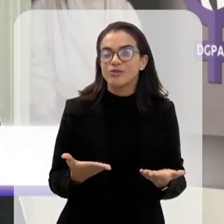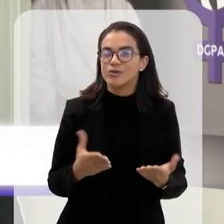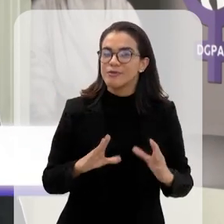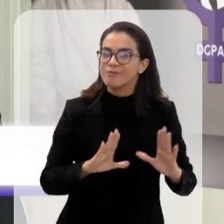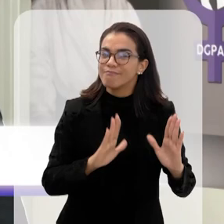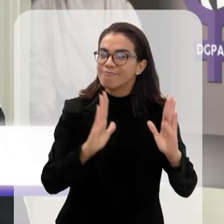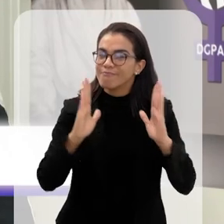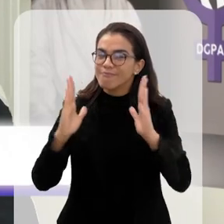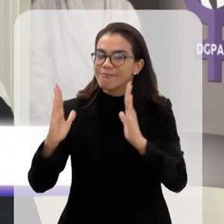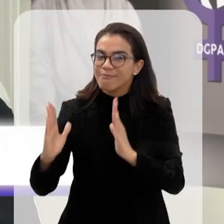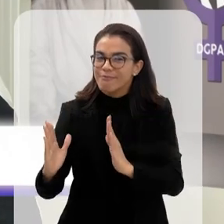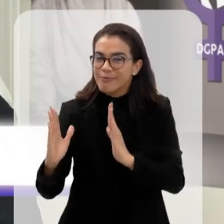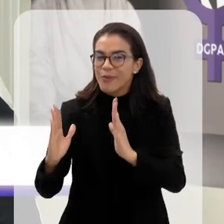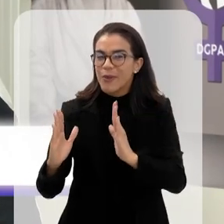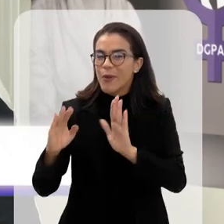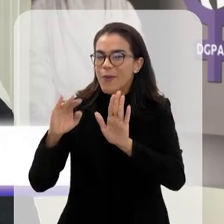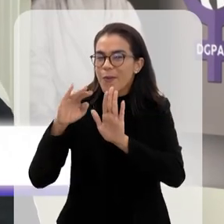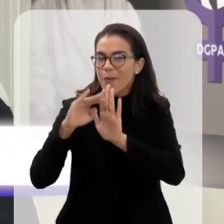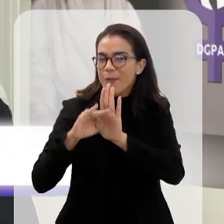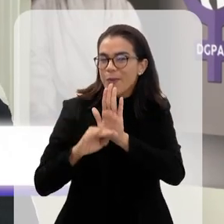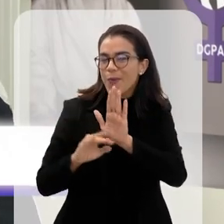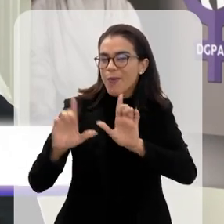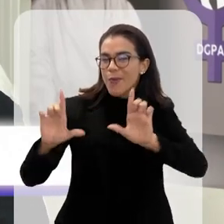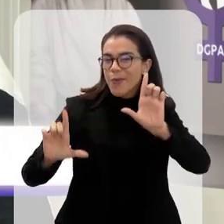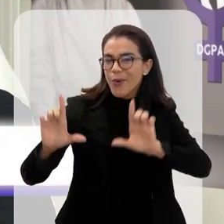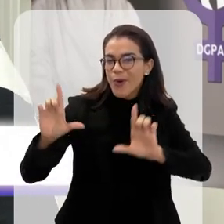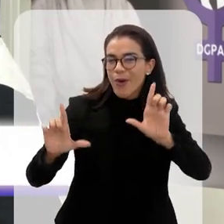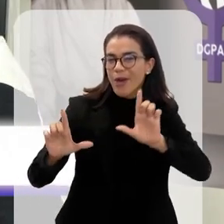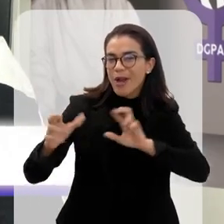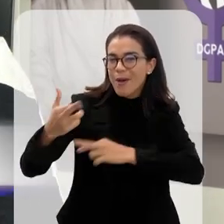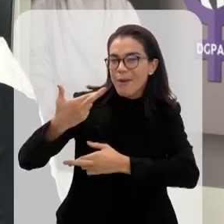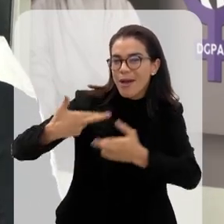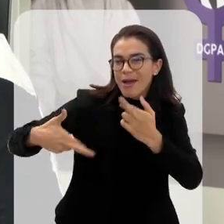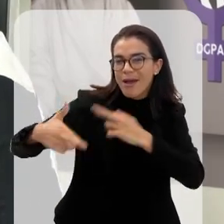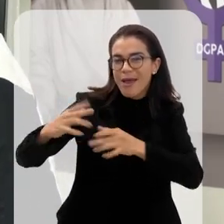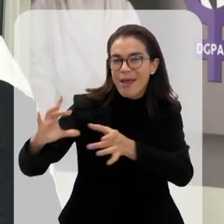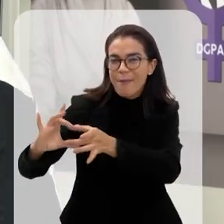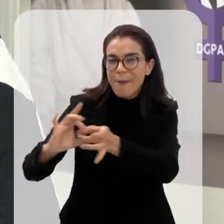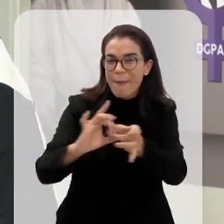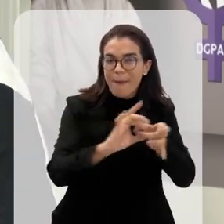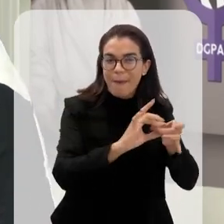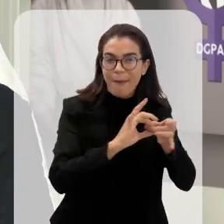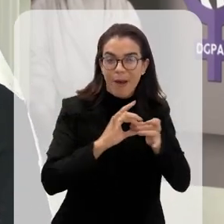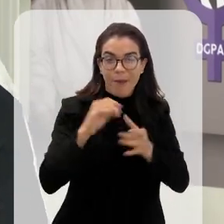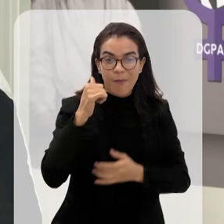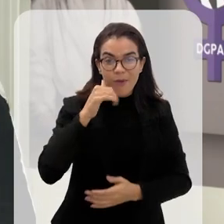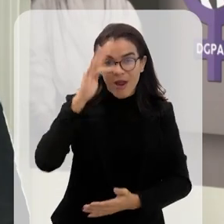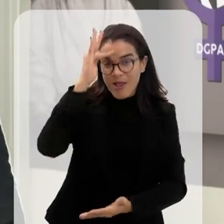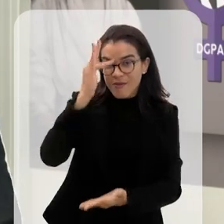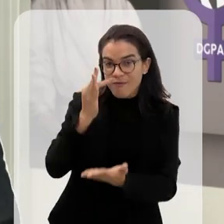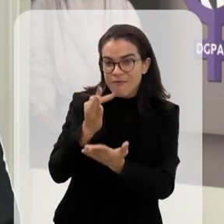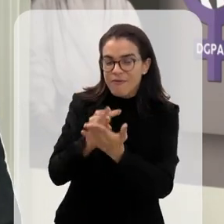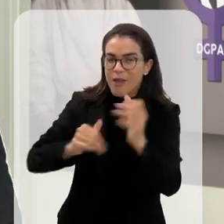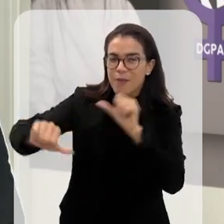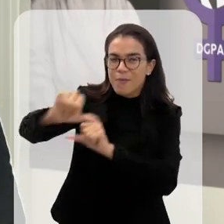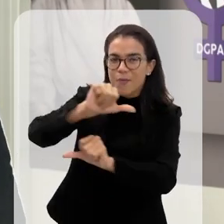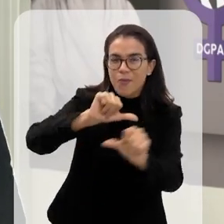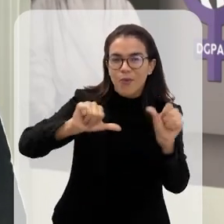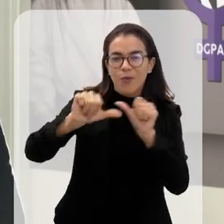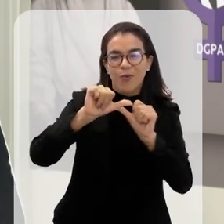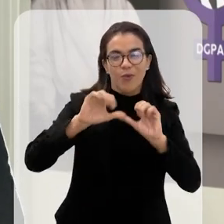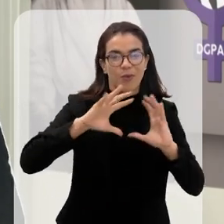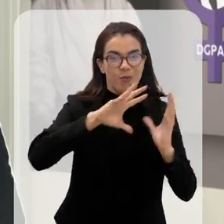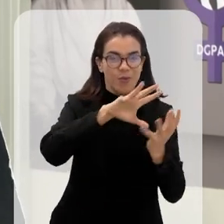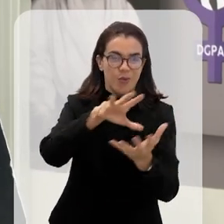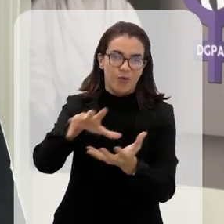parte 2 do nosso programa Religare, onde a gente está falando sobre mulheres de fé que transformam o mundo. Nós